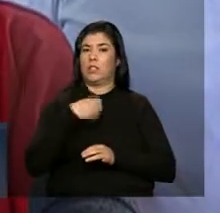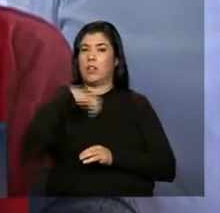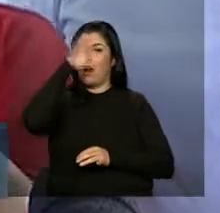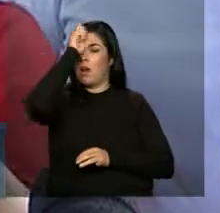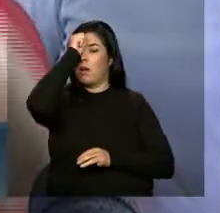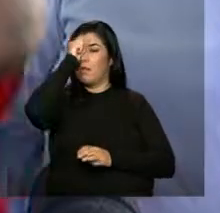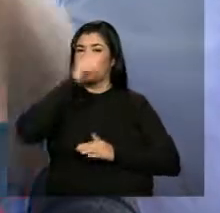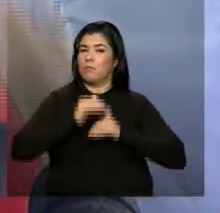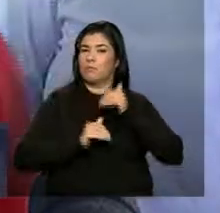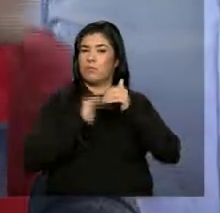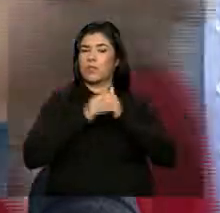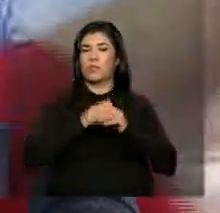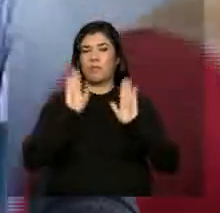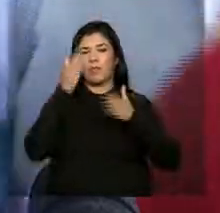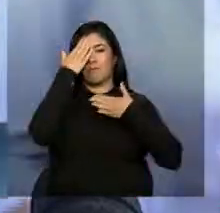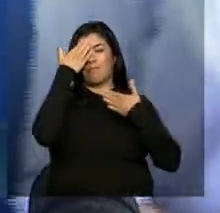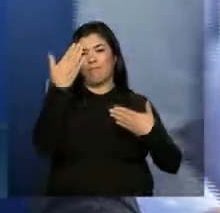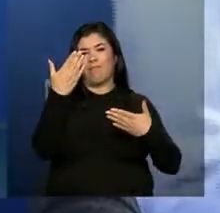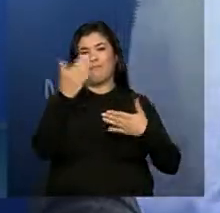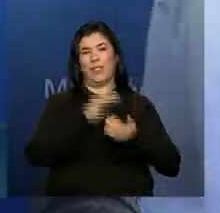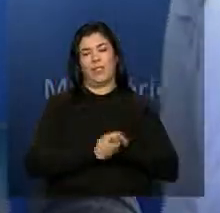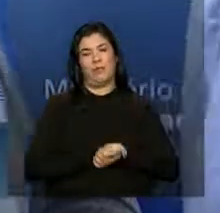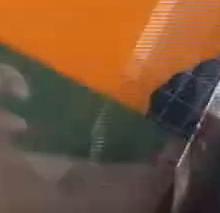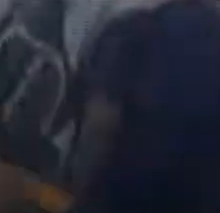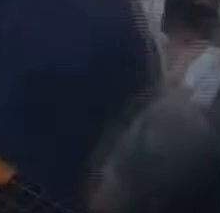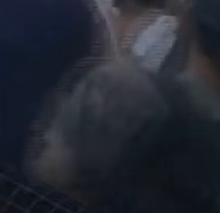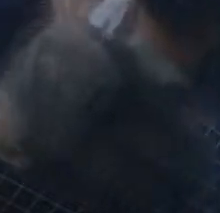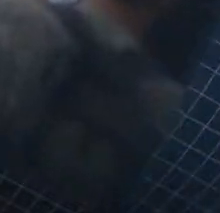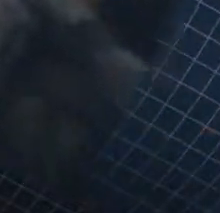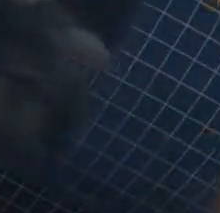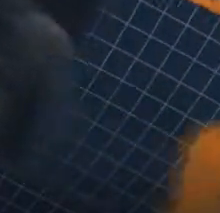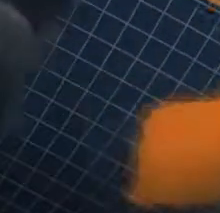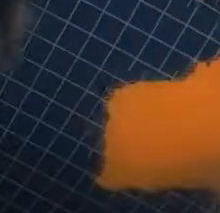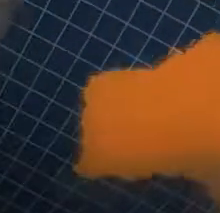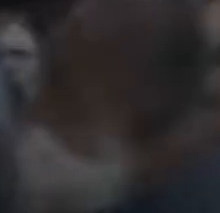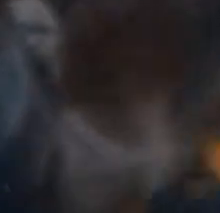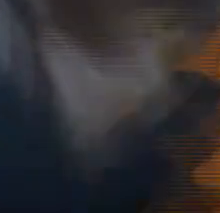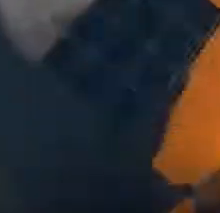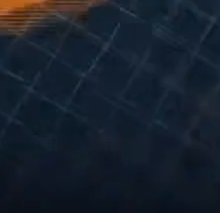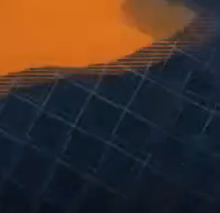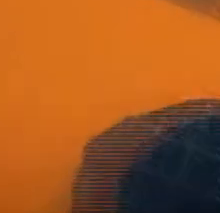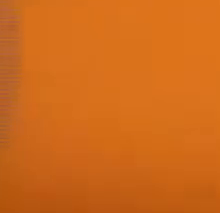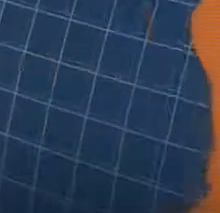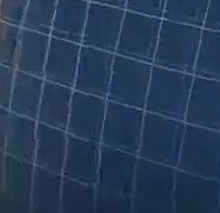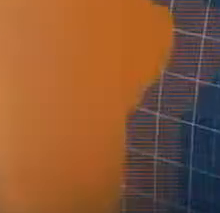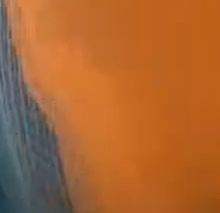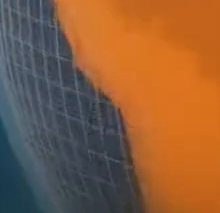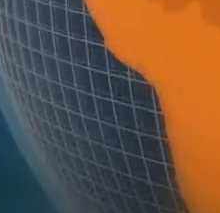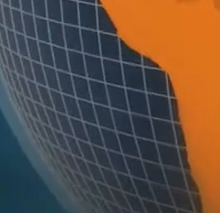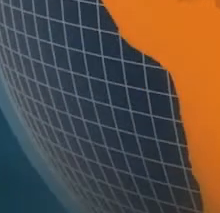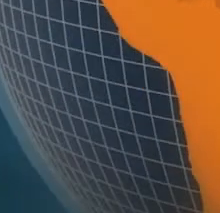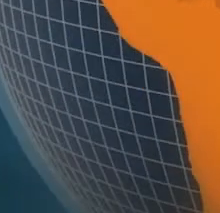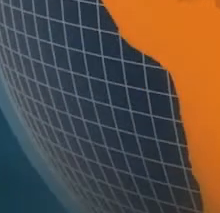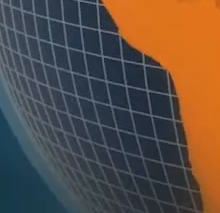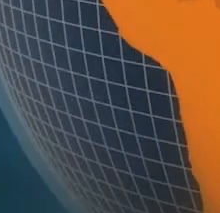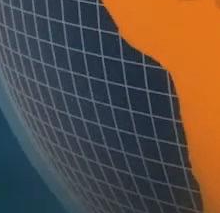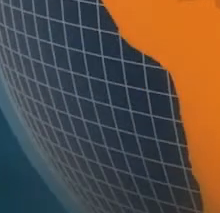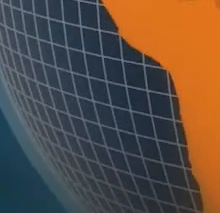que você faz. Um beijo. Presidente, presidente, presidente.